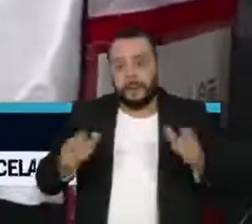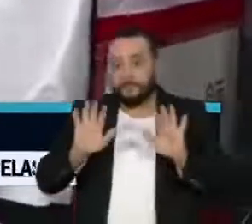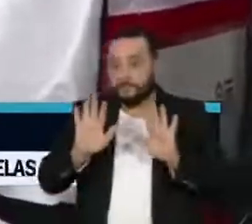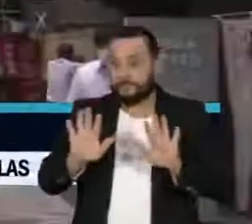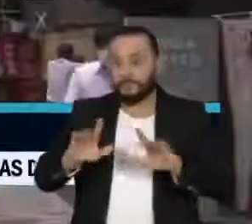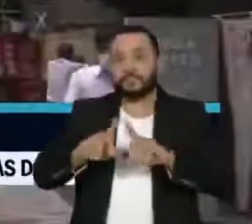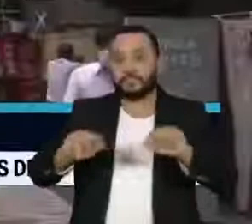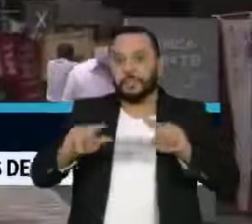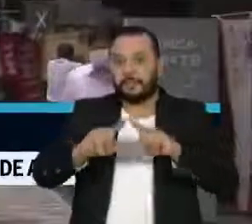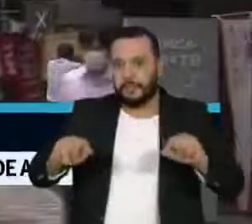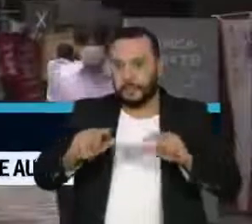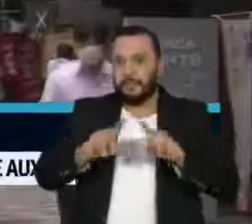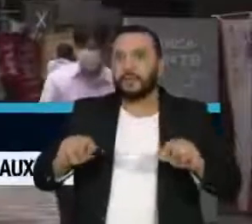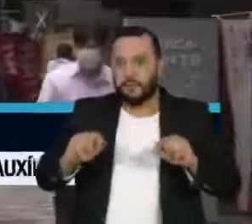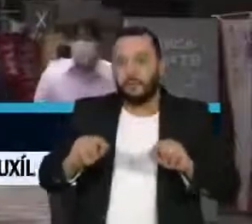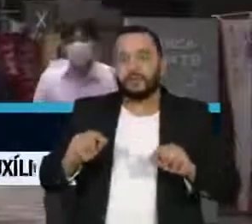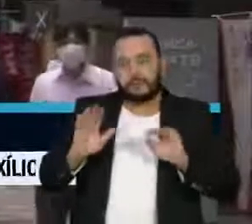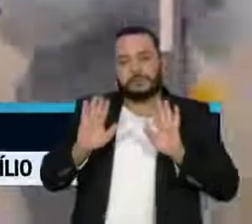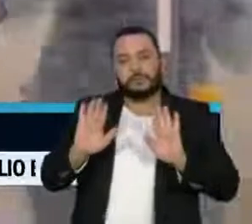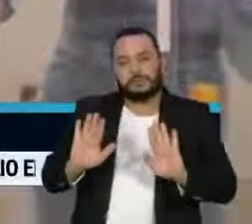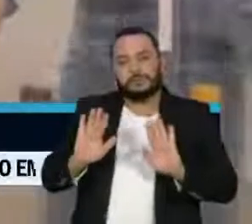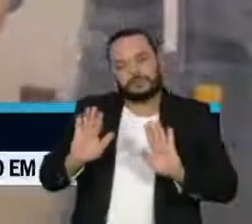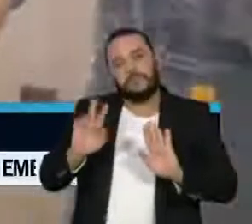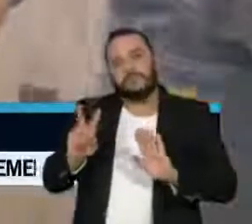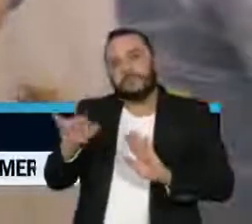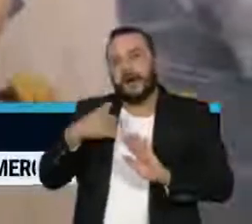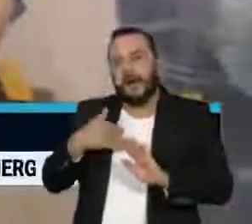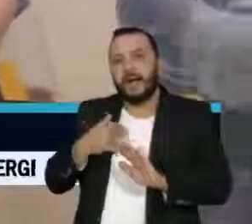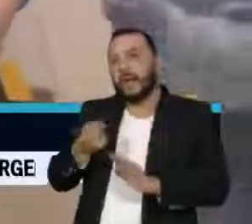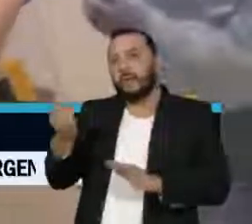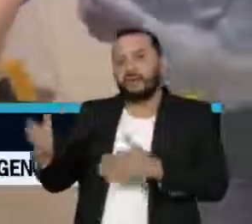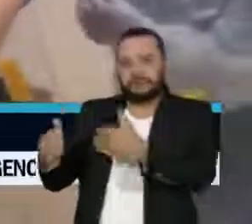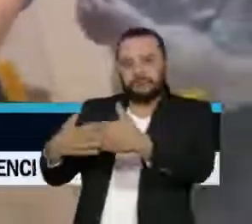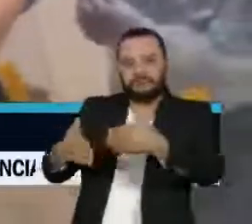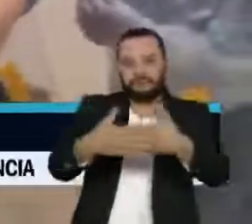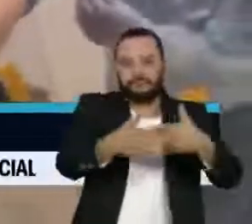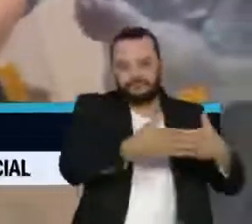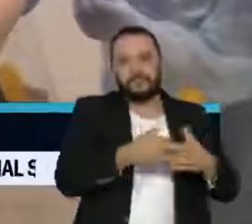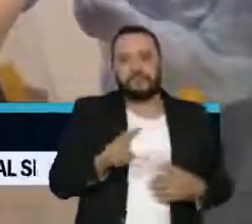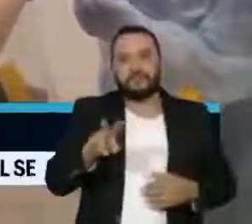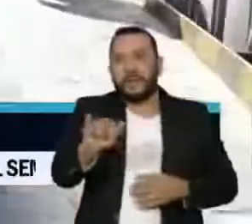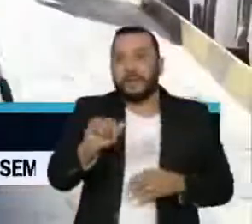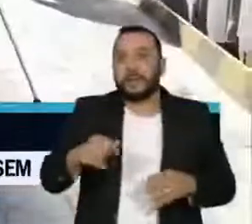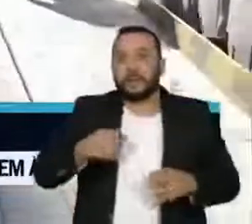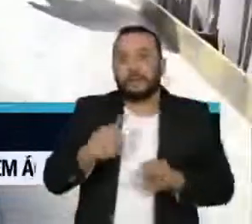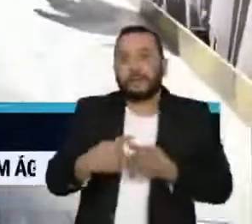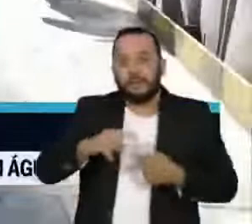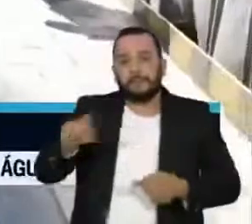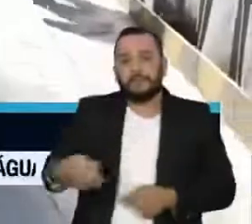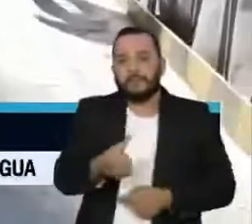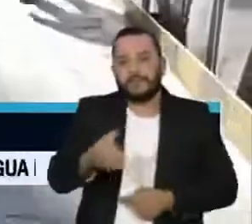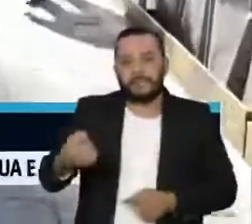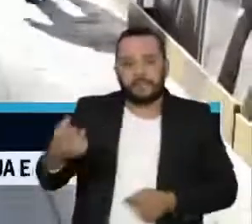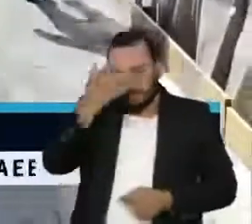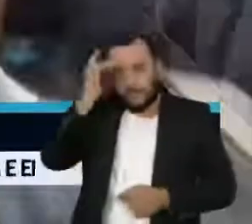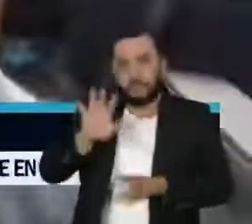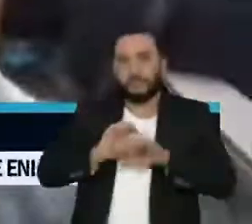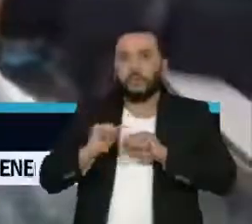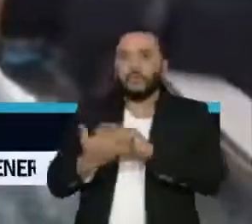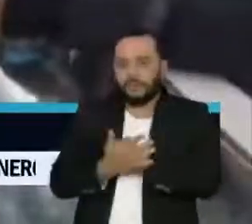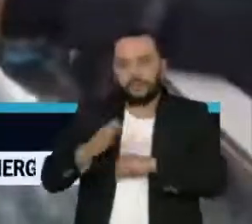descartou decretar um novo estado de emergência. O país teve mais de 1.600 novos registros da doença em um